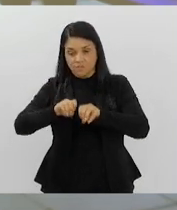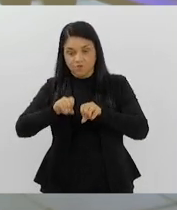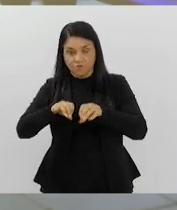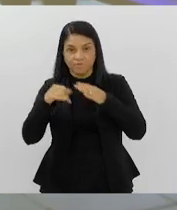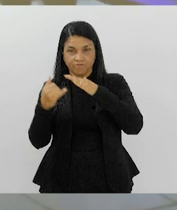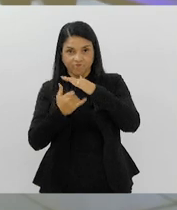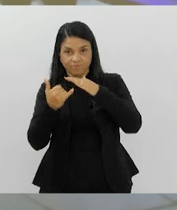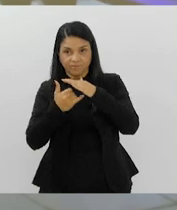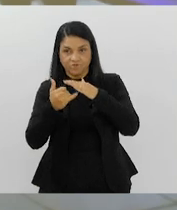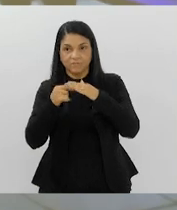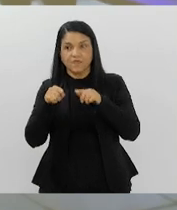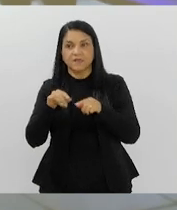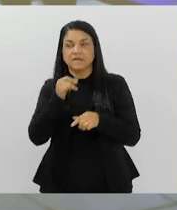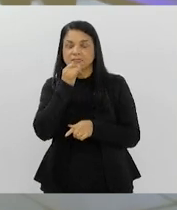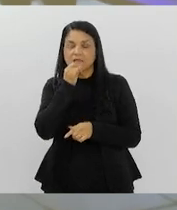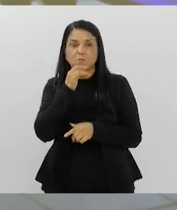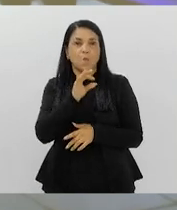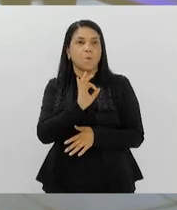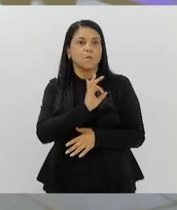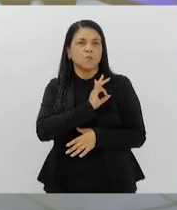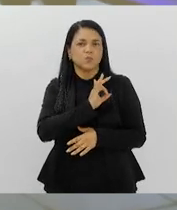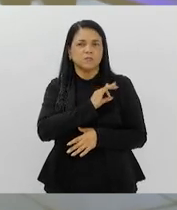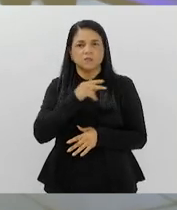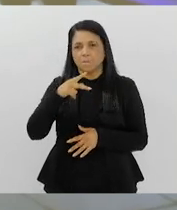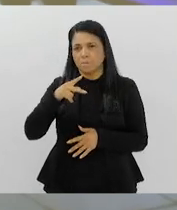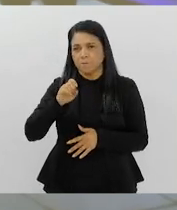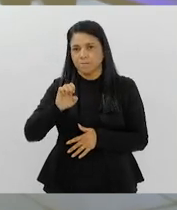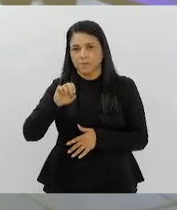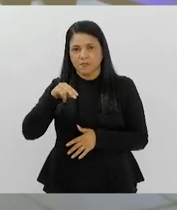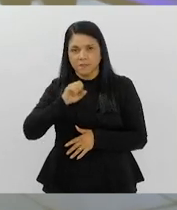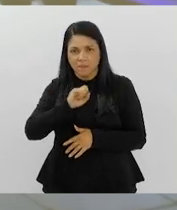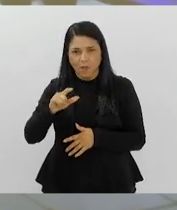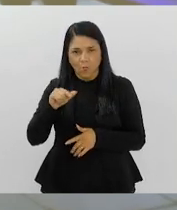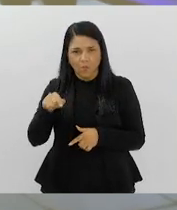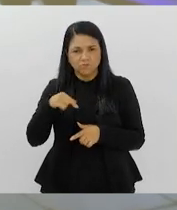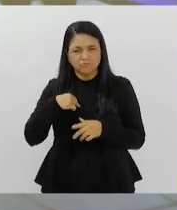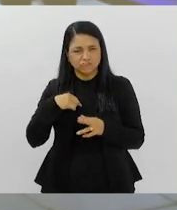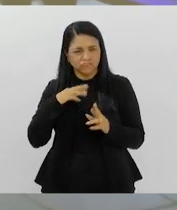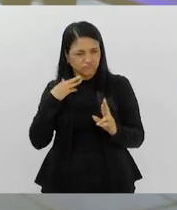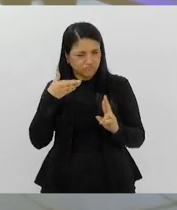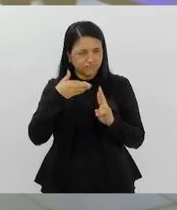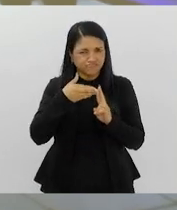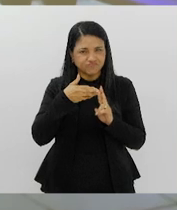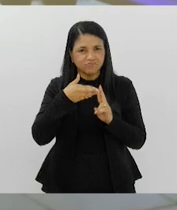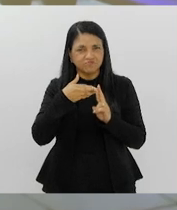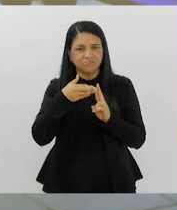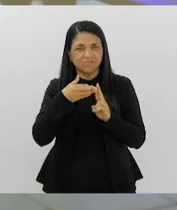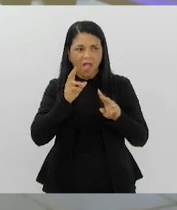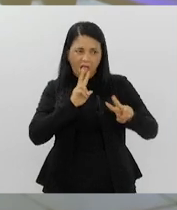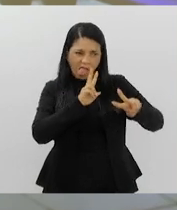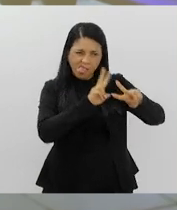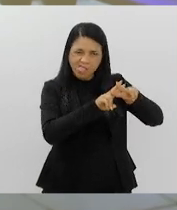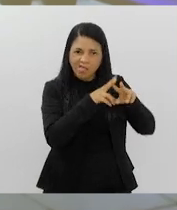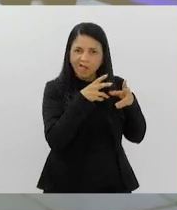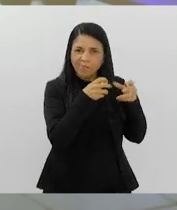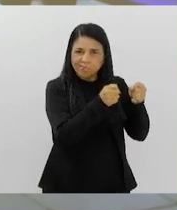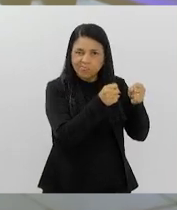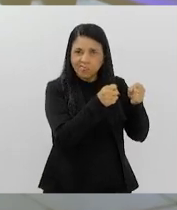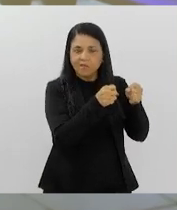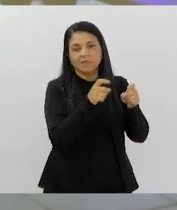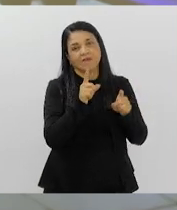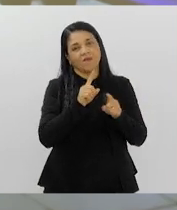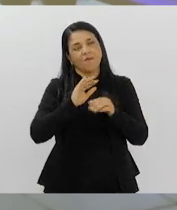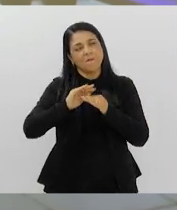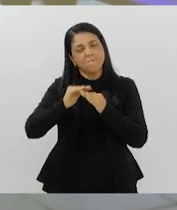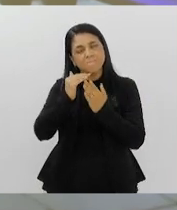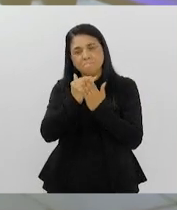quando se fala em polícia penal, você relaciona somente a atividade carcerária. Nós sabemos que vai muito mais além